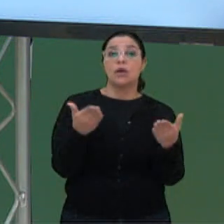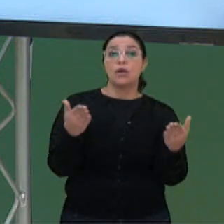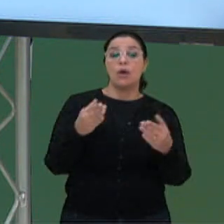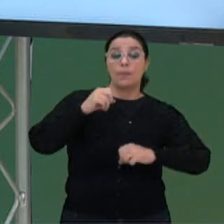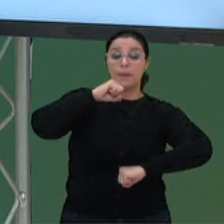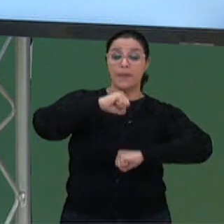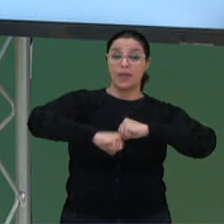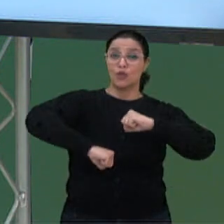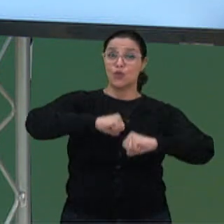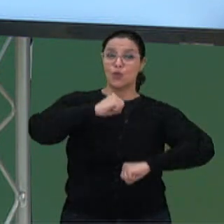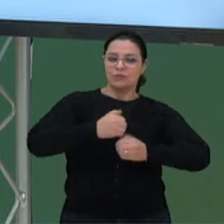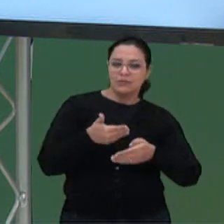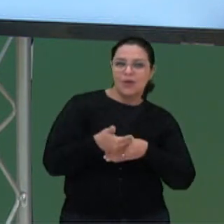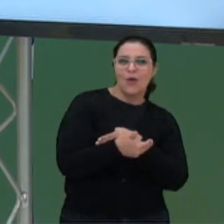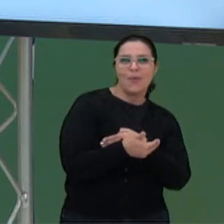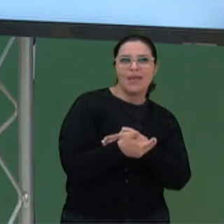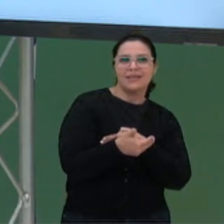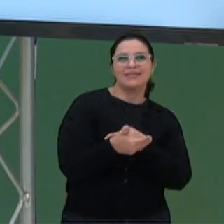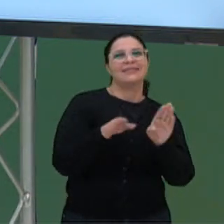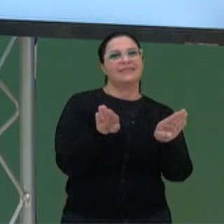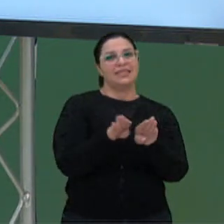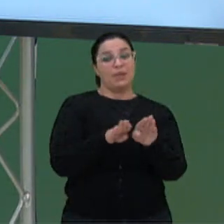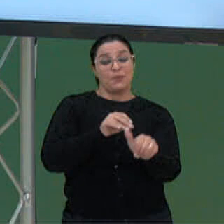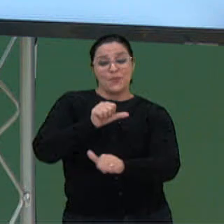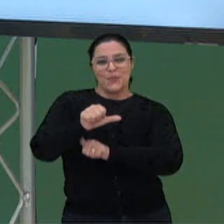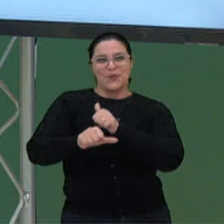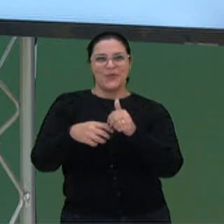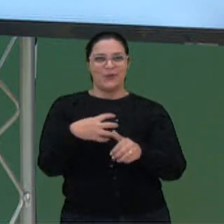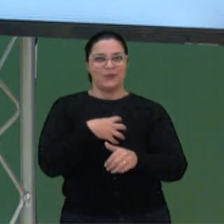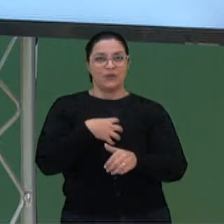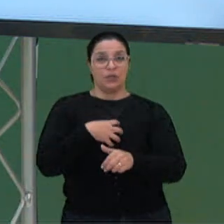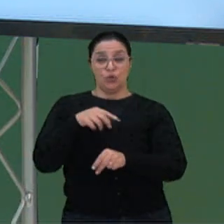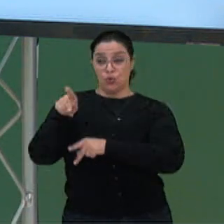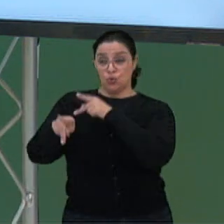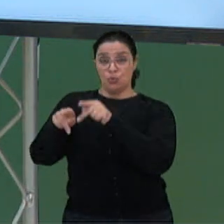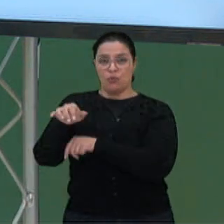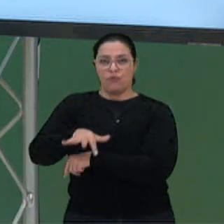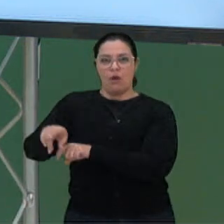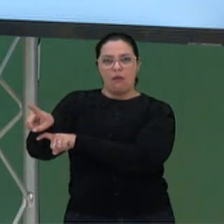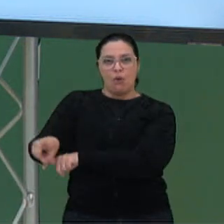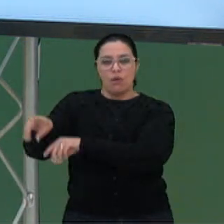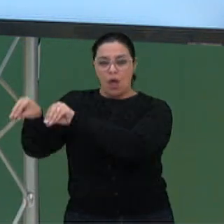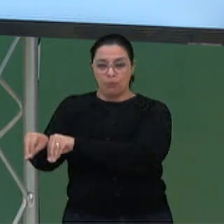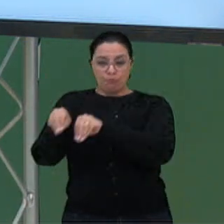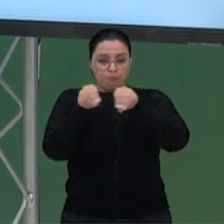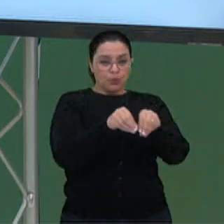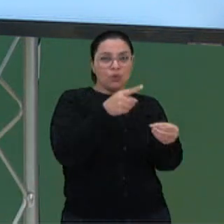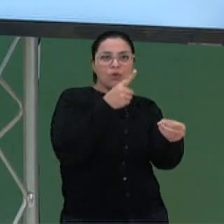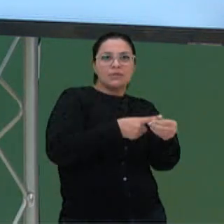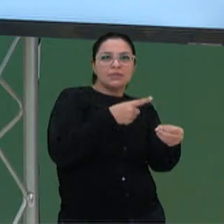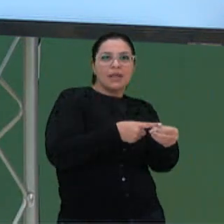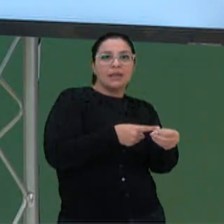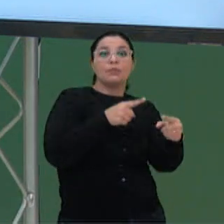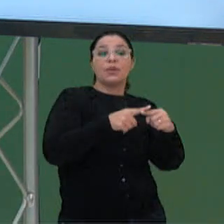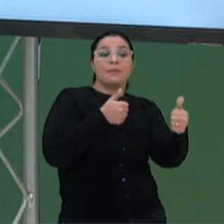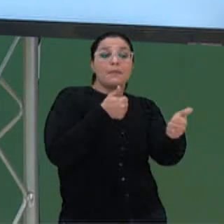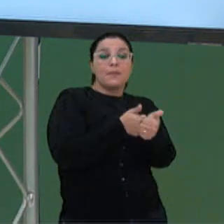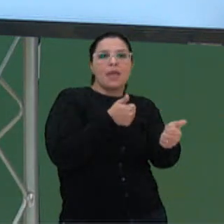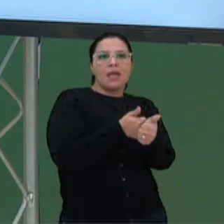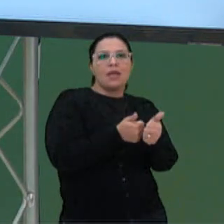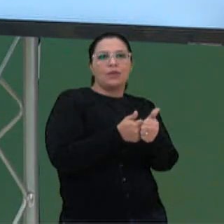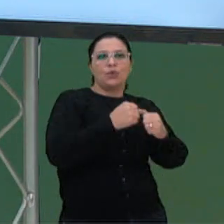da industrialização. A concentração de população em determinadas áreas próximas às indústrias, ela vai